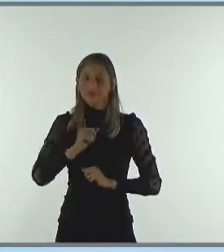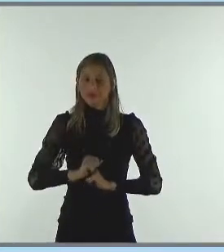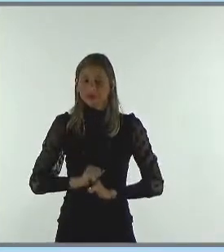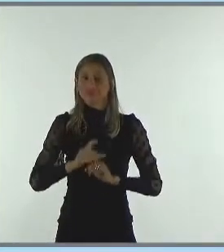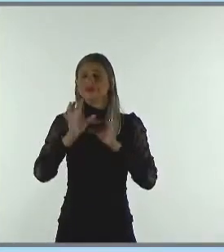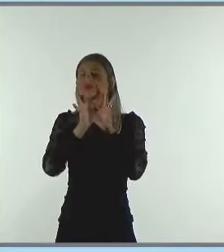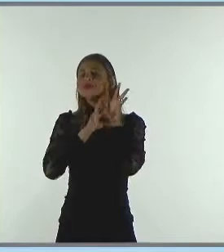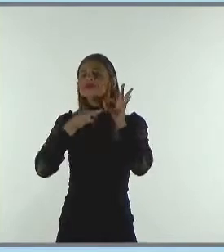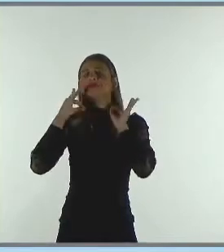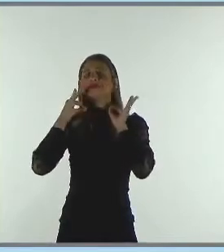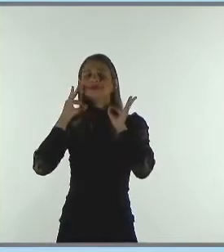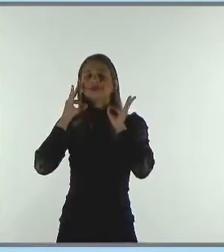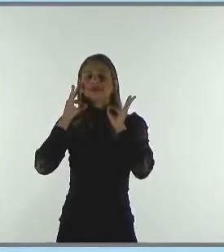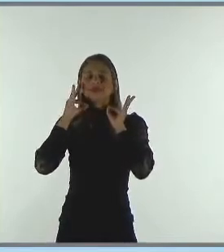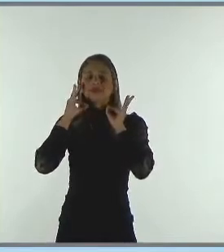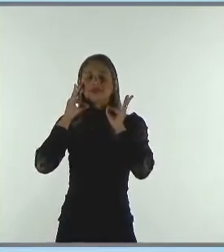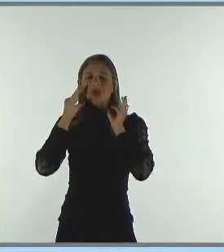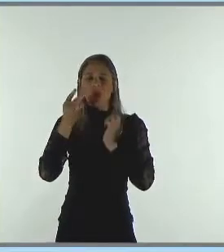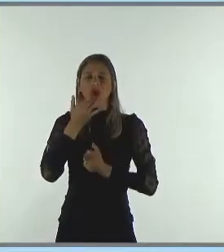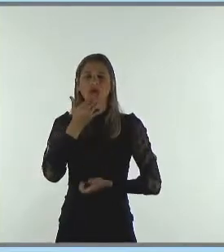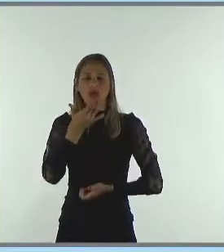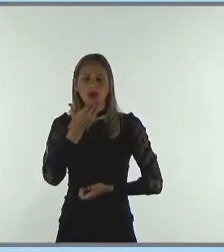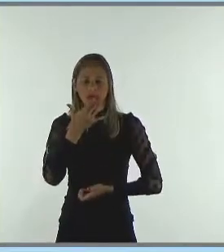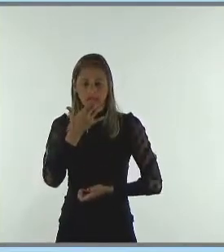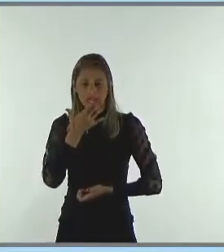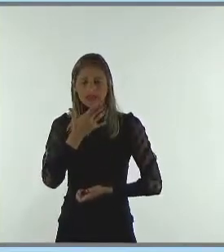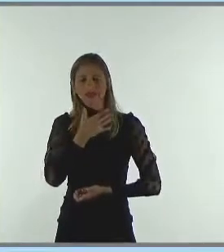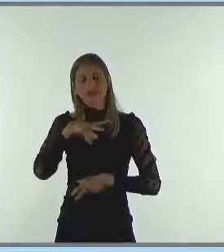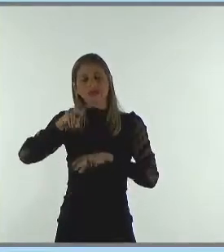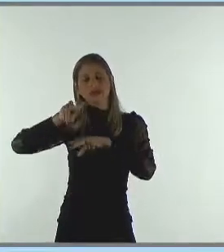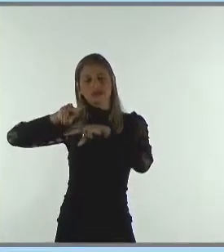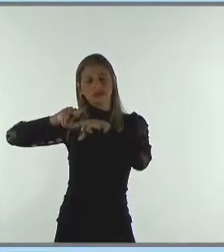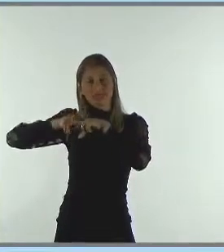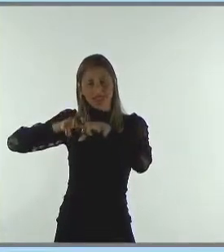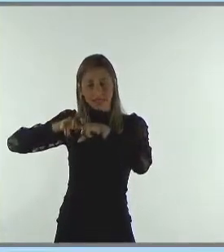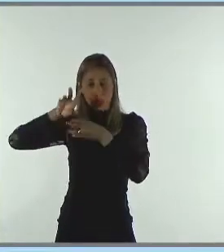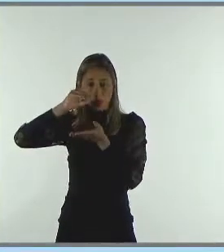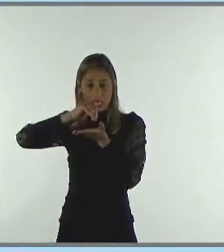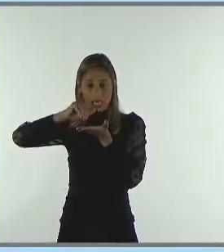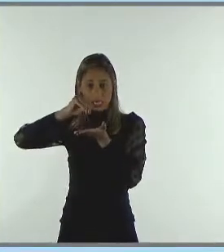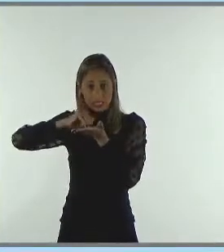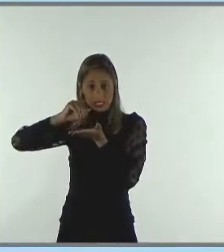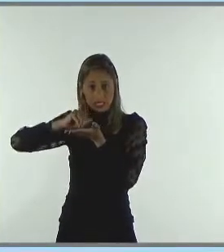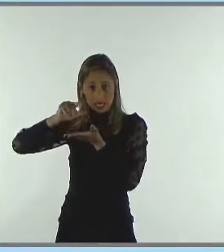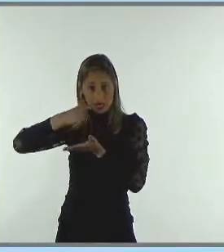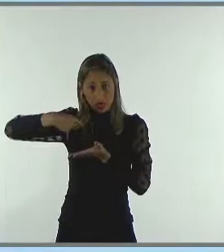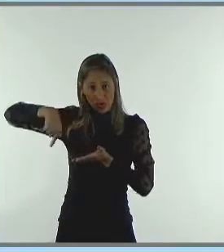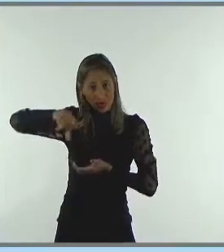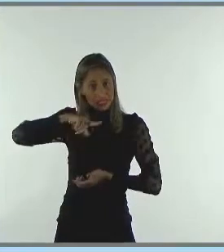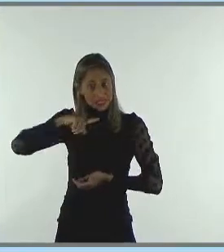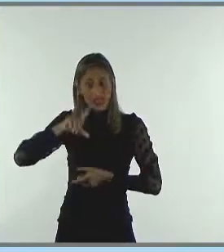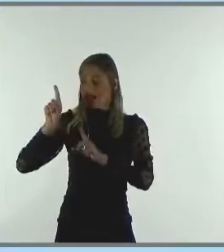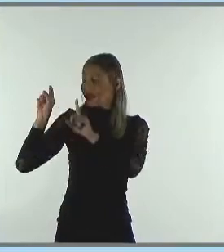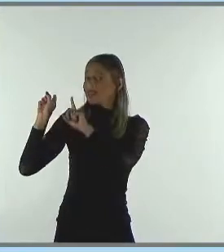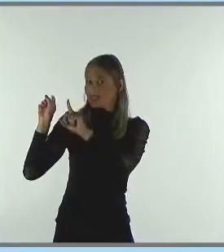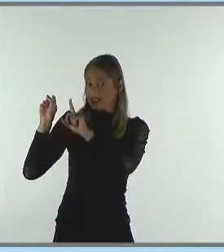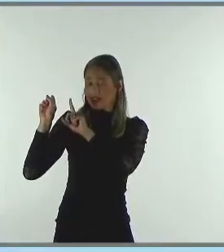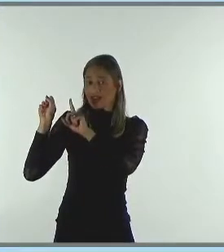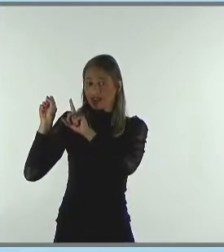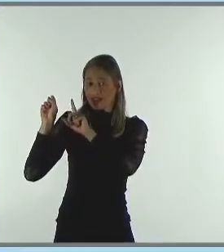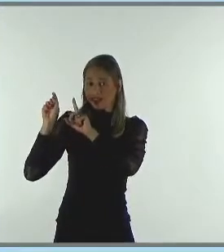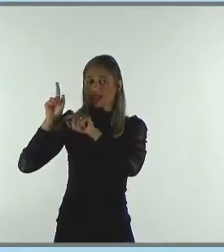lenço colorido no pescoço. Estou sentada na entrada do nosso escritório, que tem atrás de mim uma parede